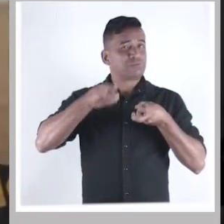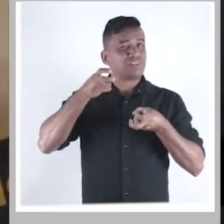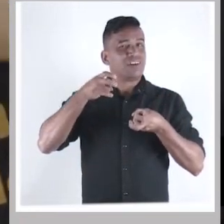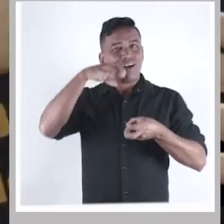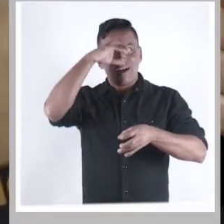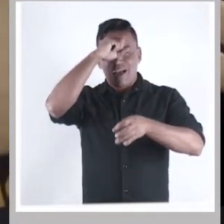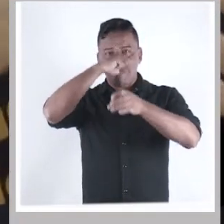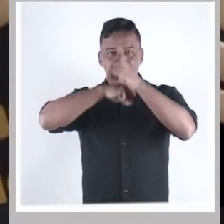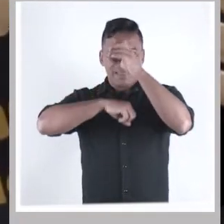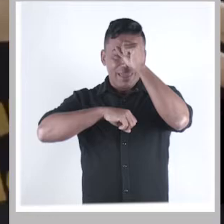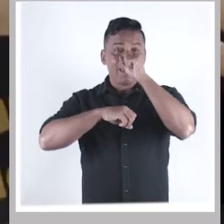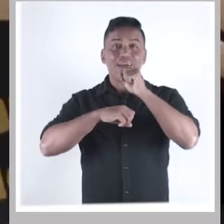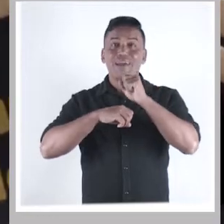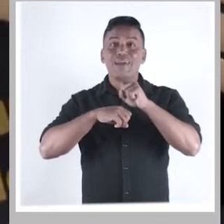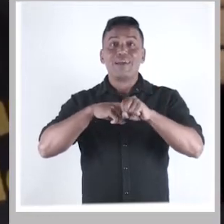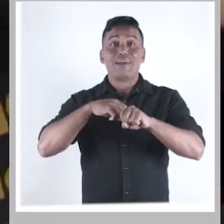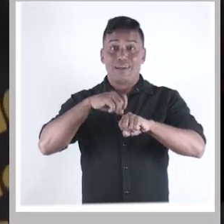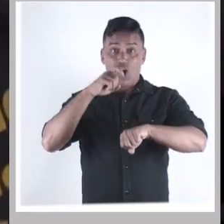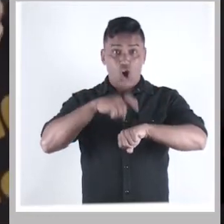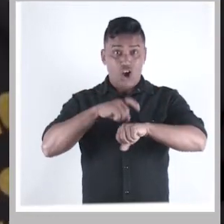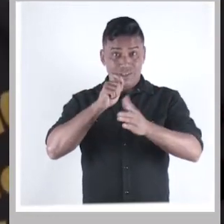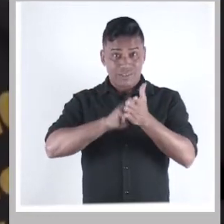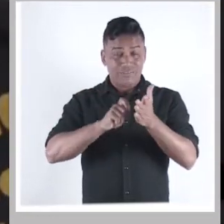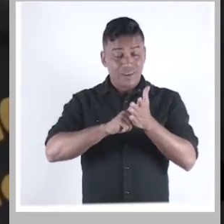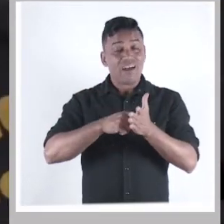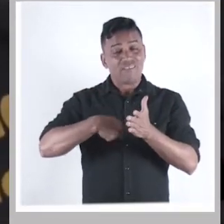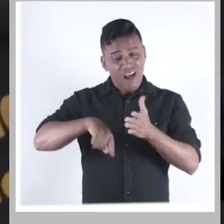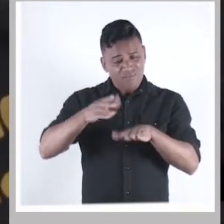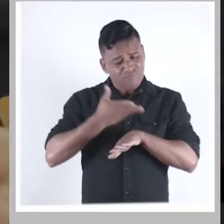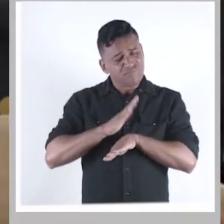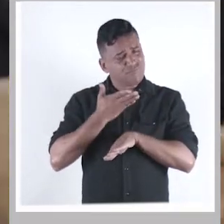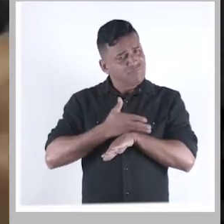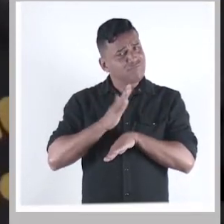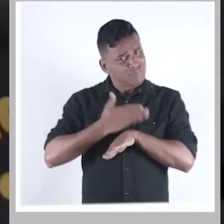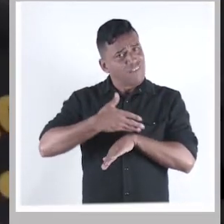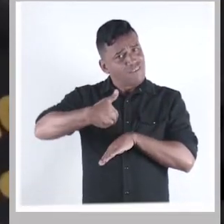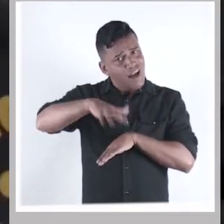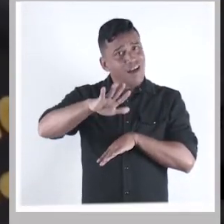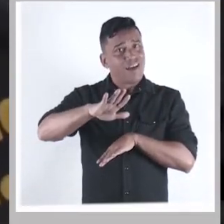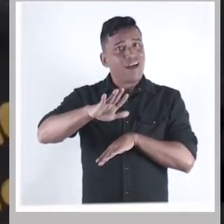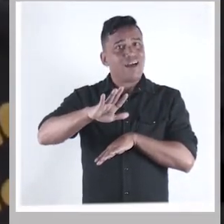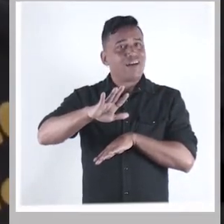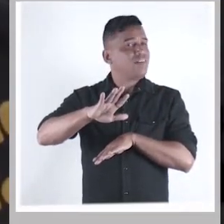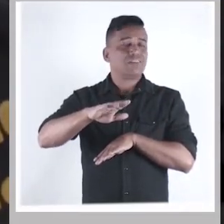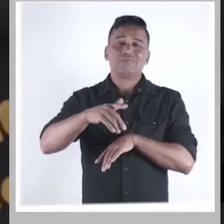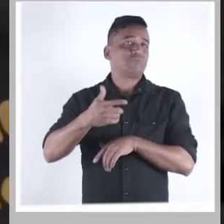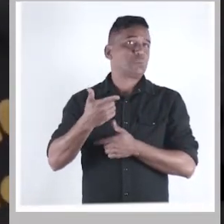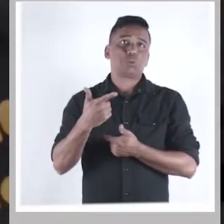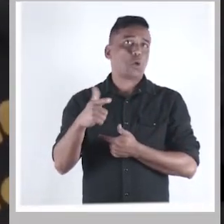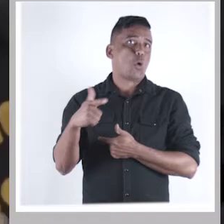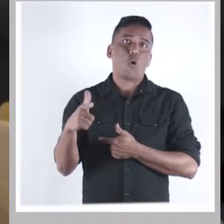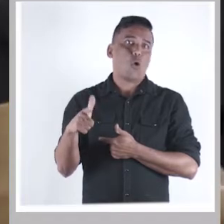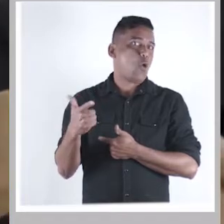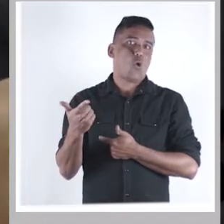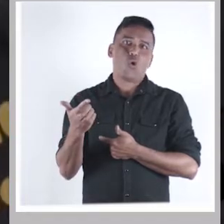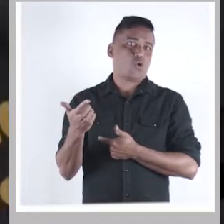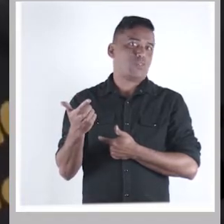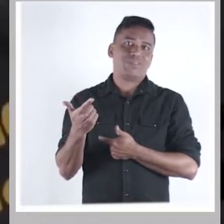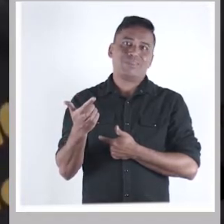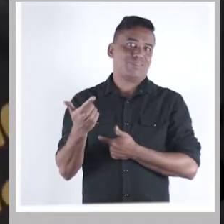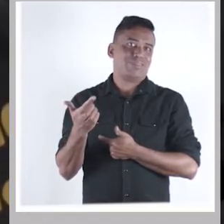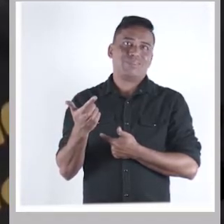que esse processo o aprender a escrever, você só aprende escrevendo. Sim. Sabe? Não